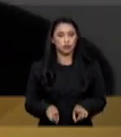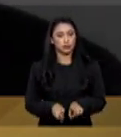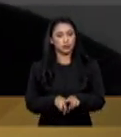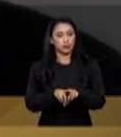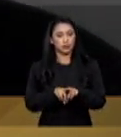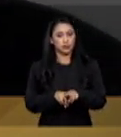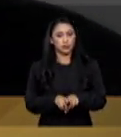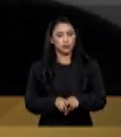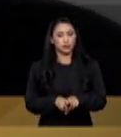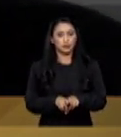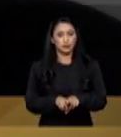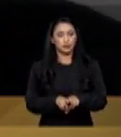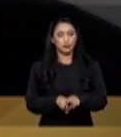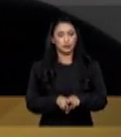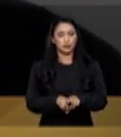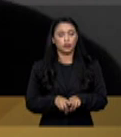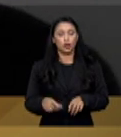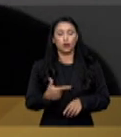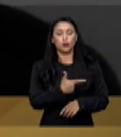o senhor